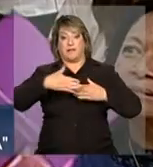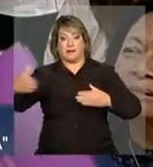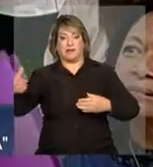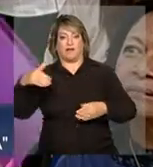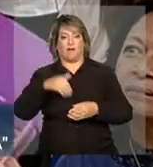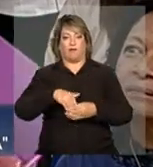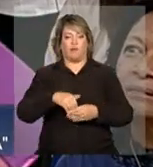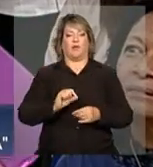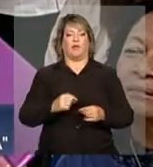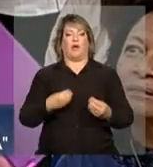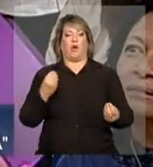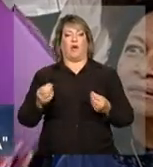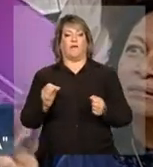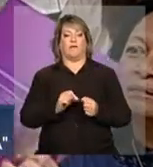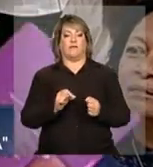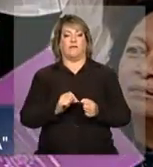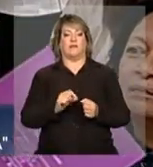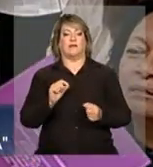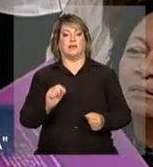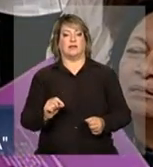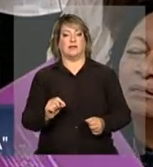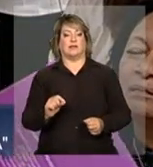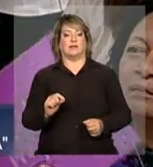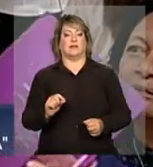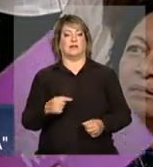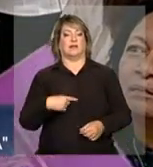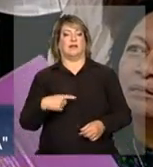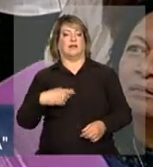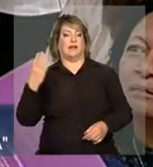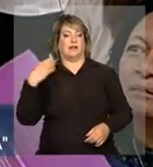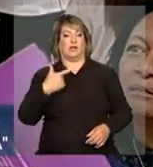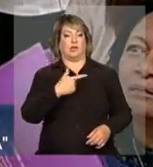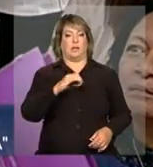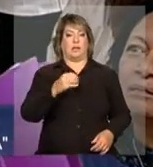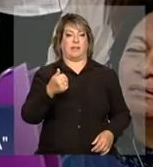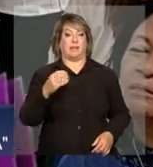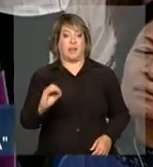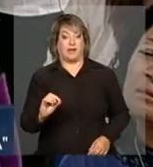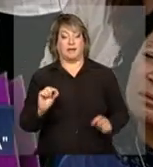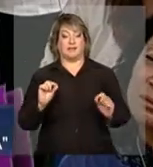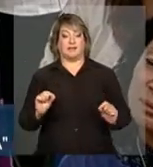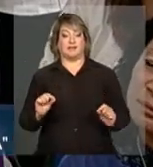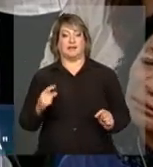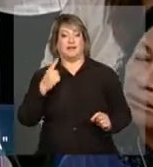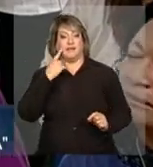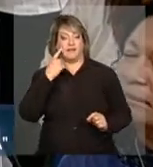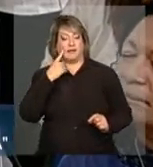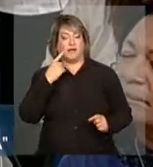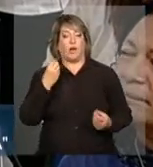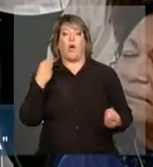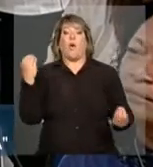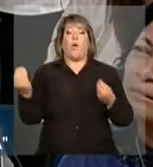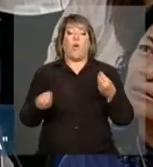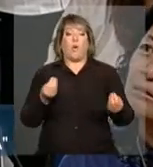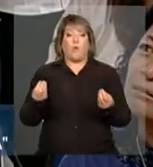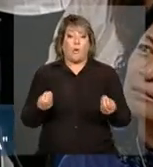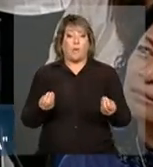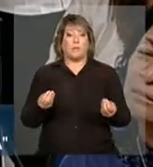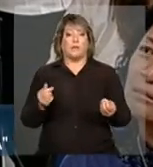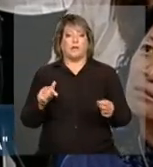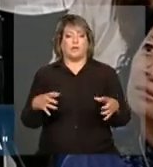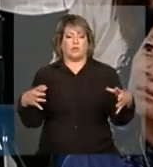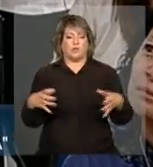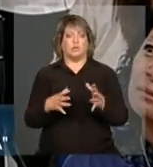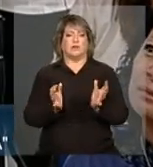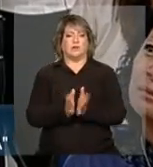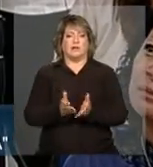do que fez Cefêmia nas eleições gerais de 2010, né, para que, pelo menos, a plataforma da